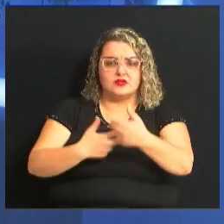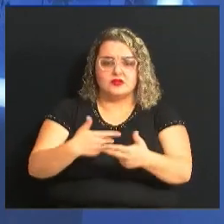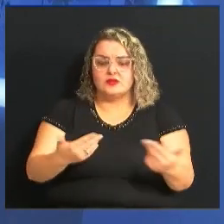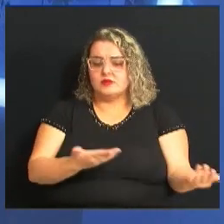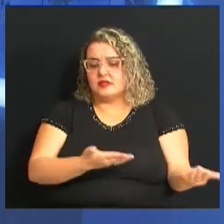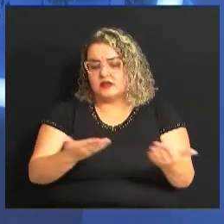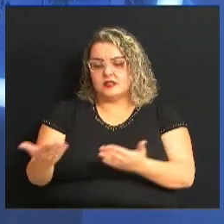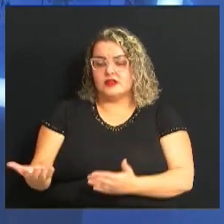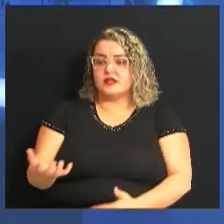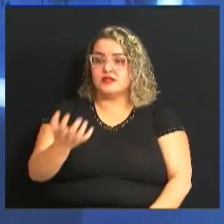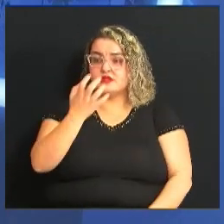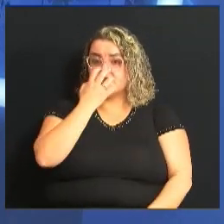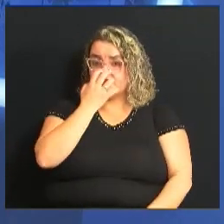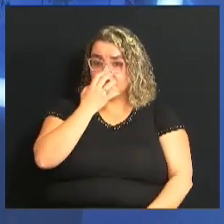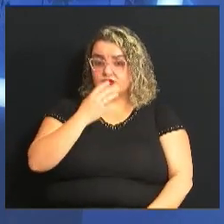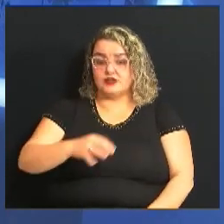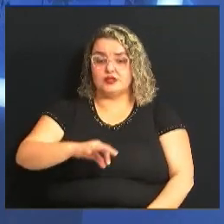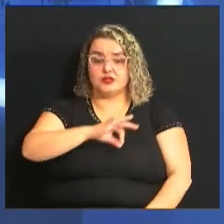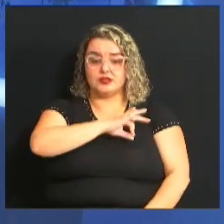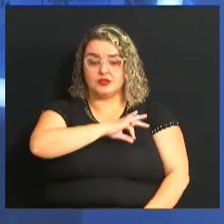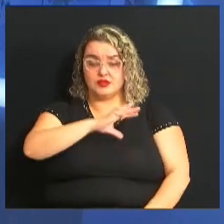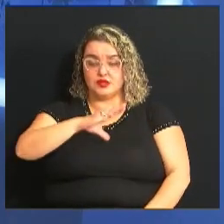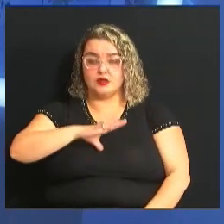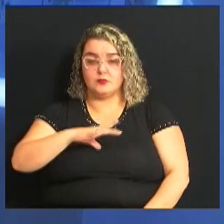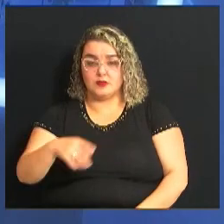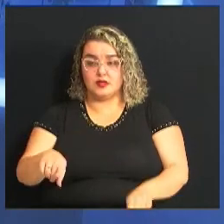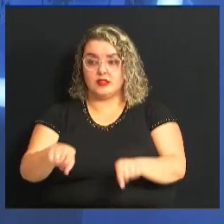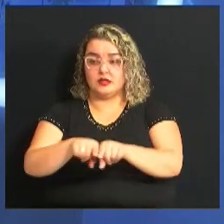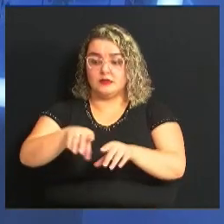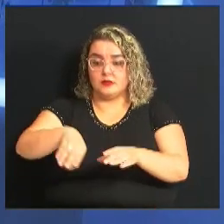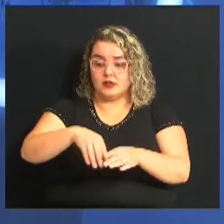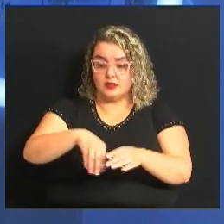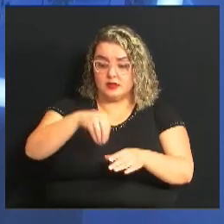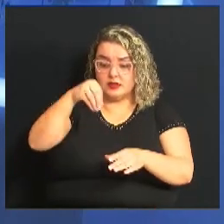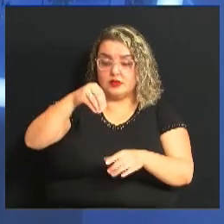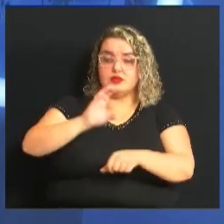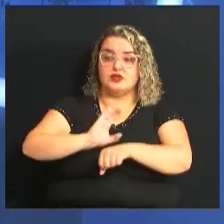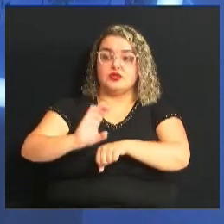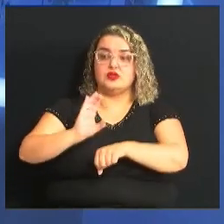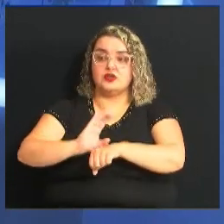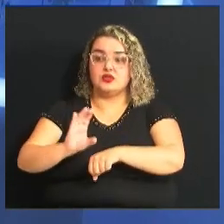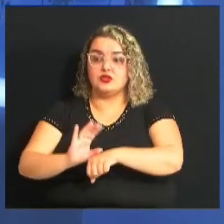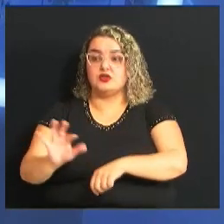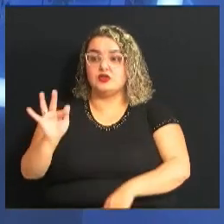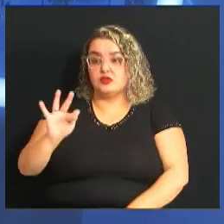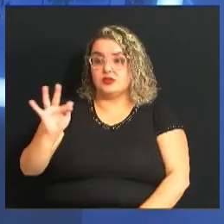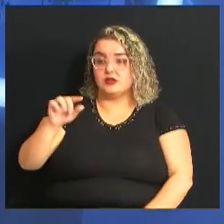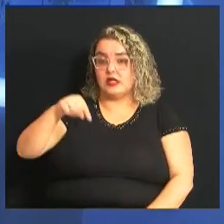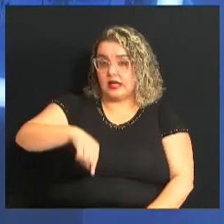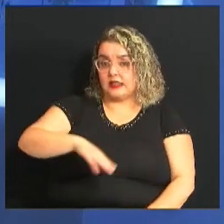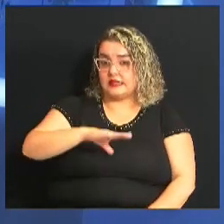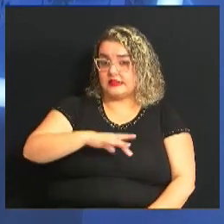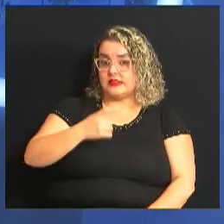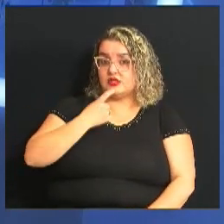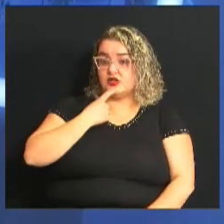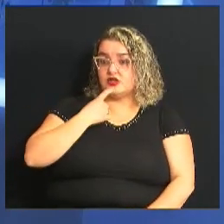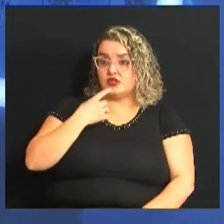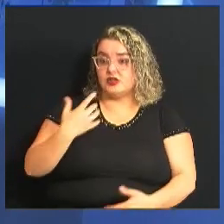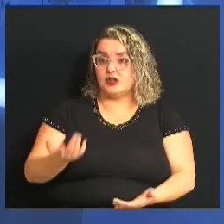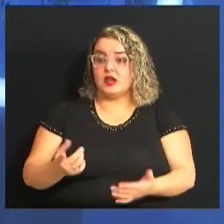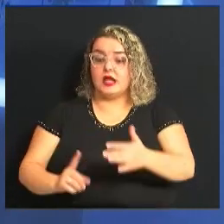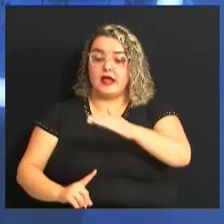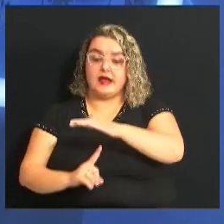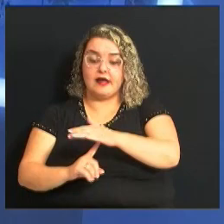cães da Guarda Municipal, além de sorteios de cursos de uma faculdade aqui da cidade de Campinas. A Feira de